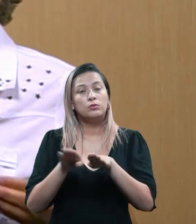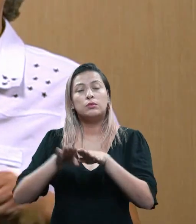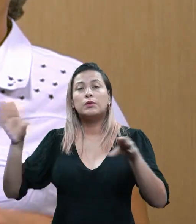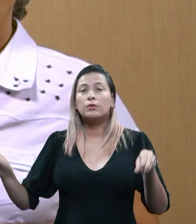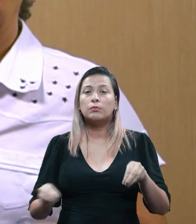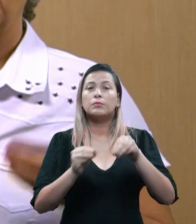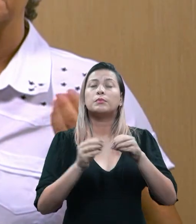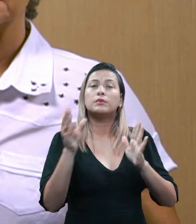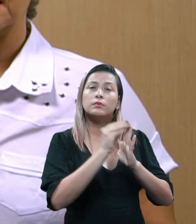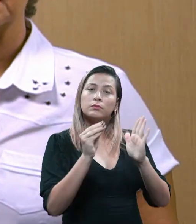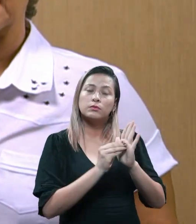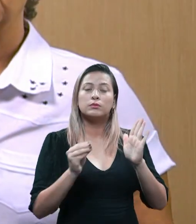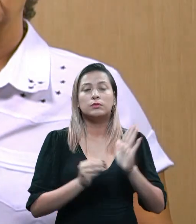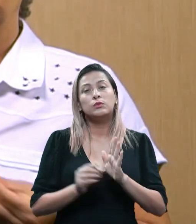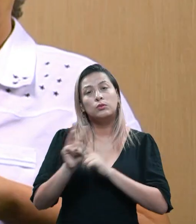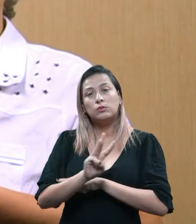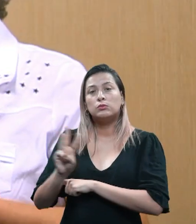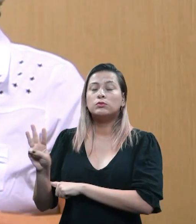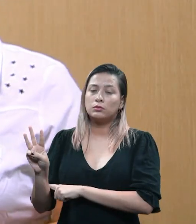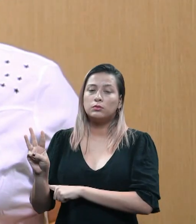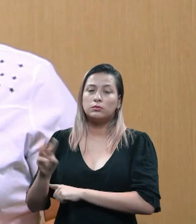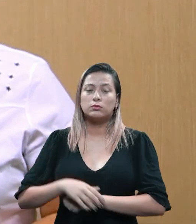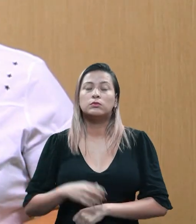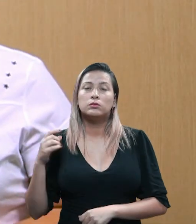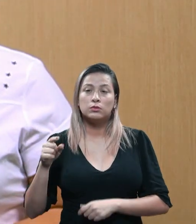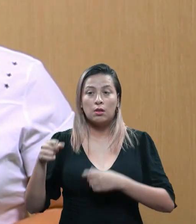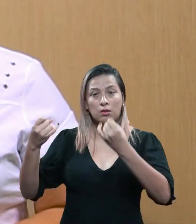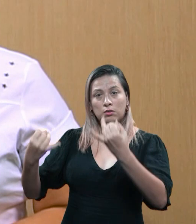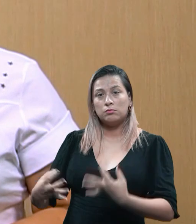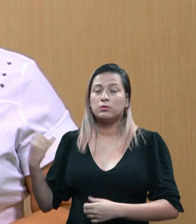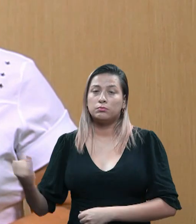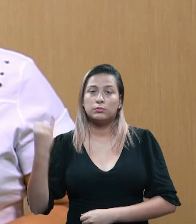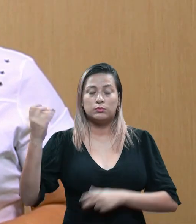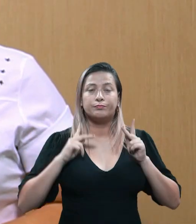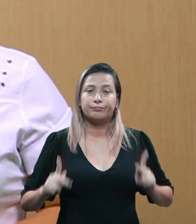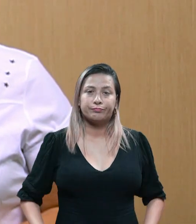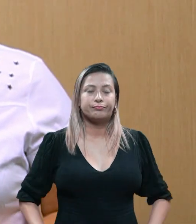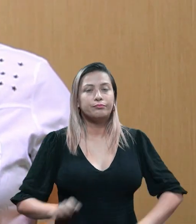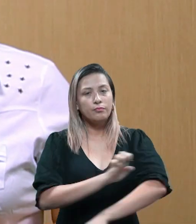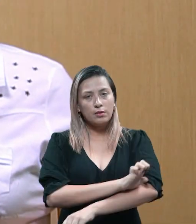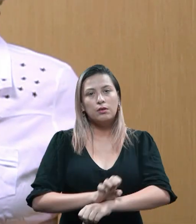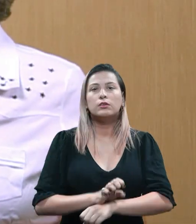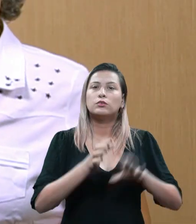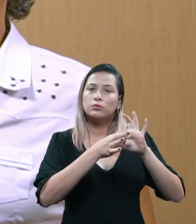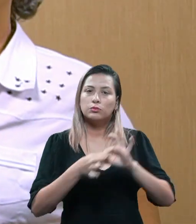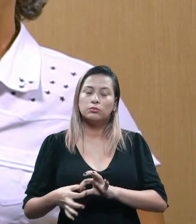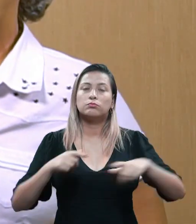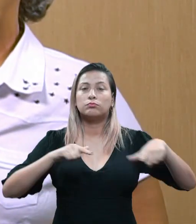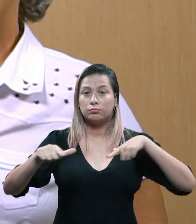o conteúdo ao acessar o site que nos fala sobre a importância da conduta ética no ambiente de